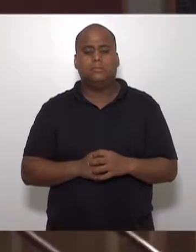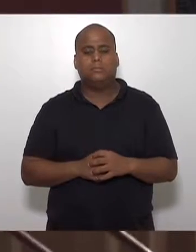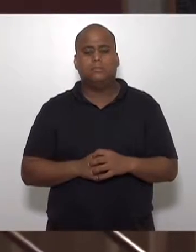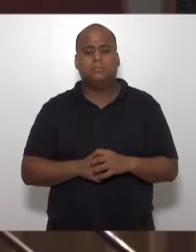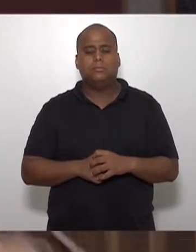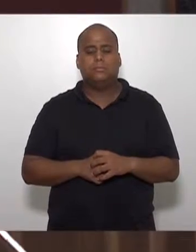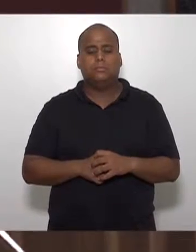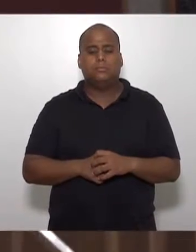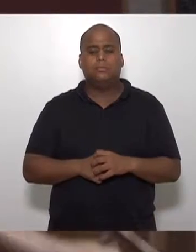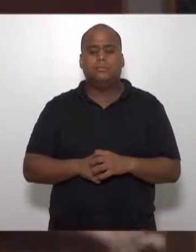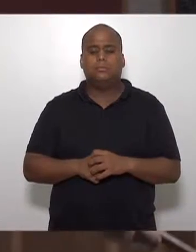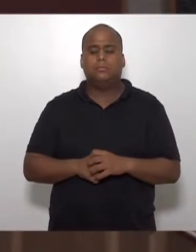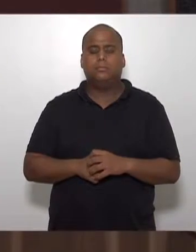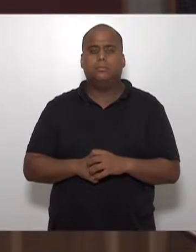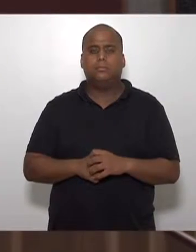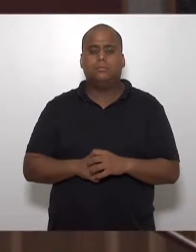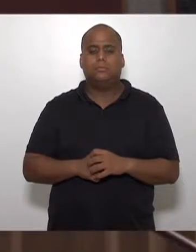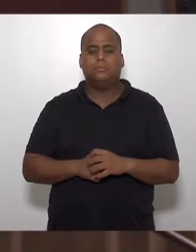amapô